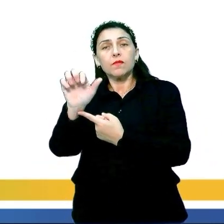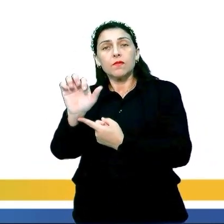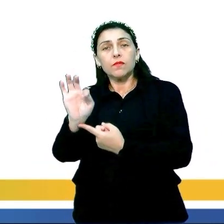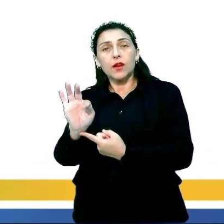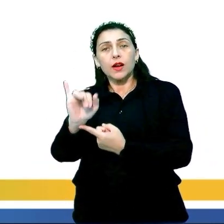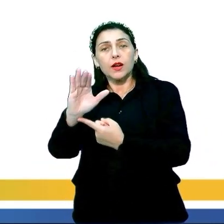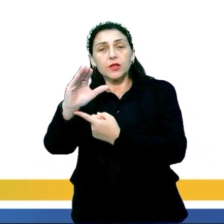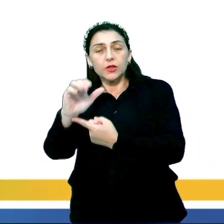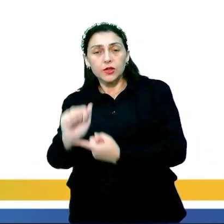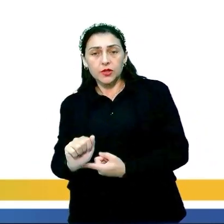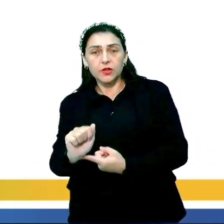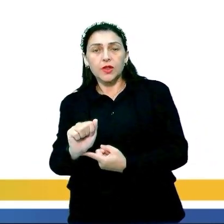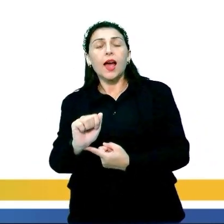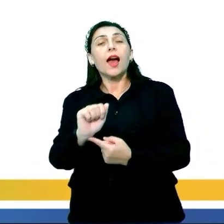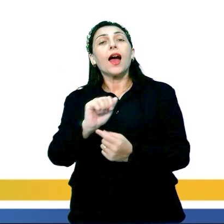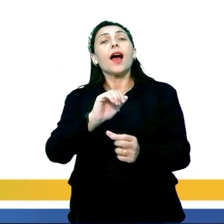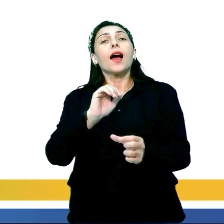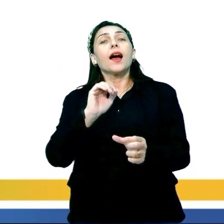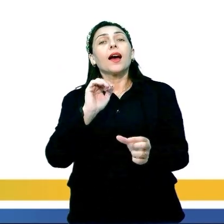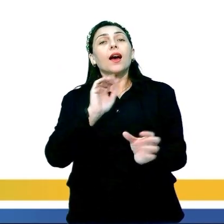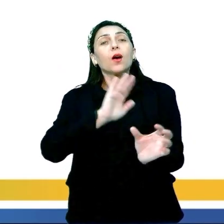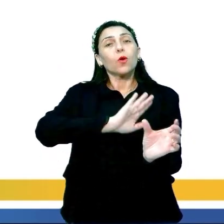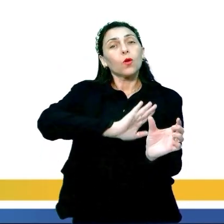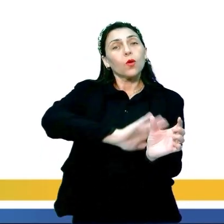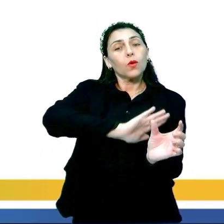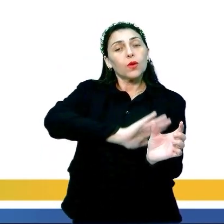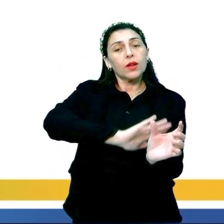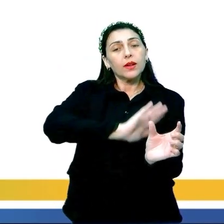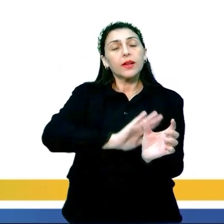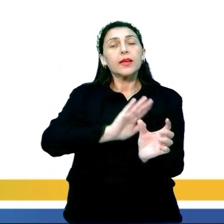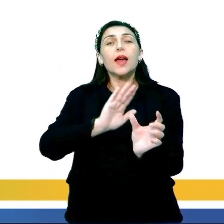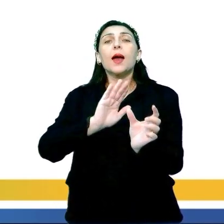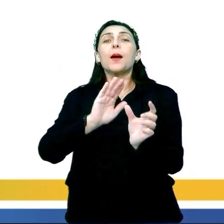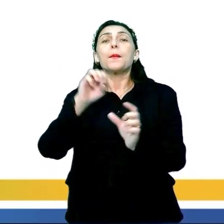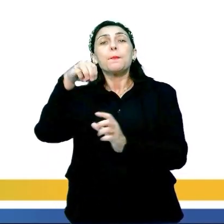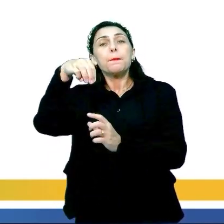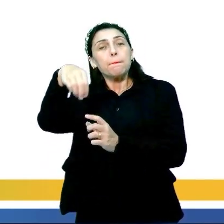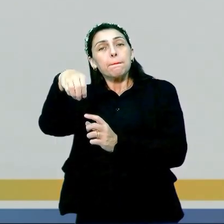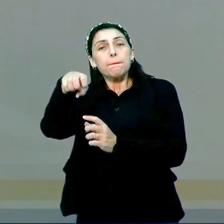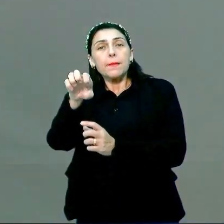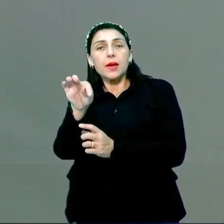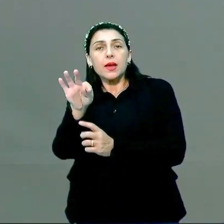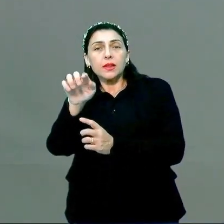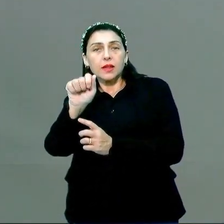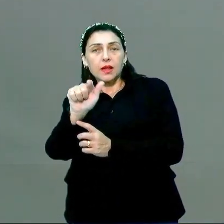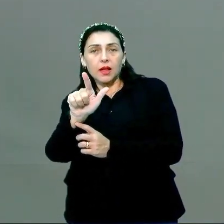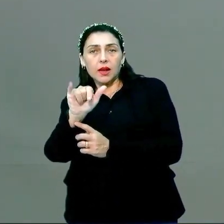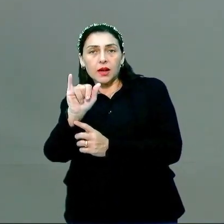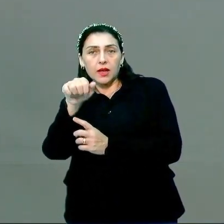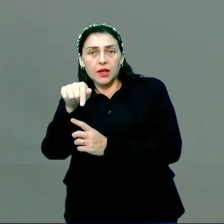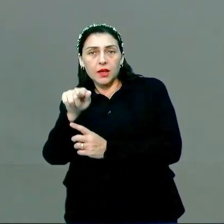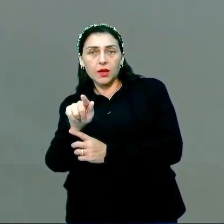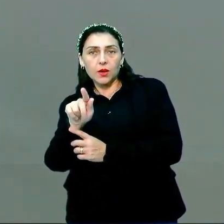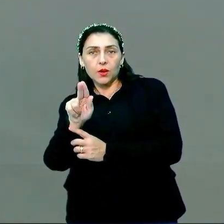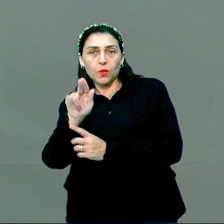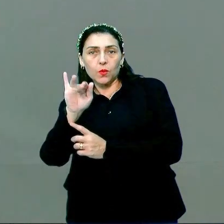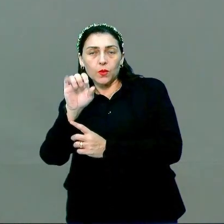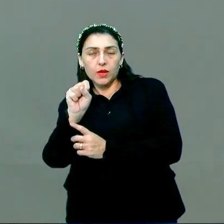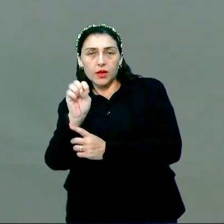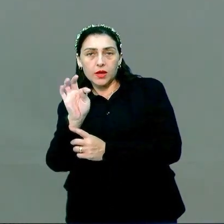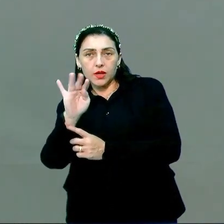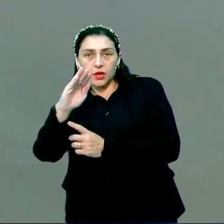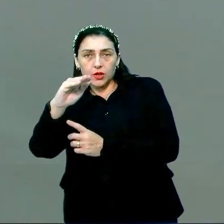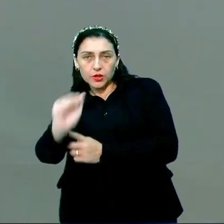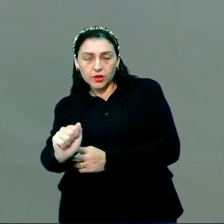fática, a função conativa e a função metalinguística. E aí, como sempre, nós trazemos aqui